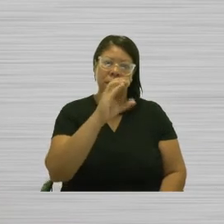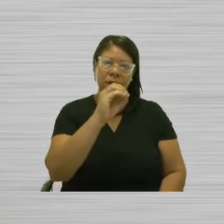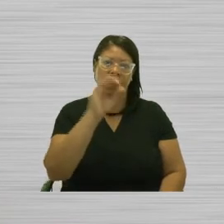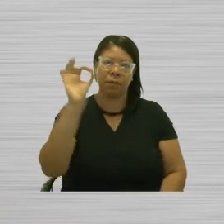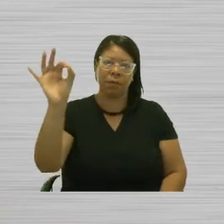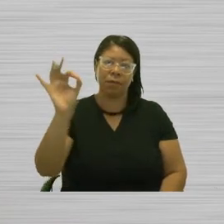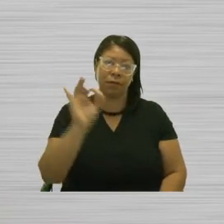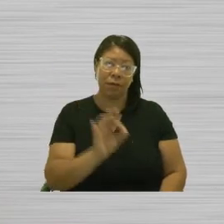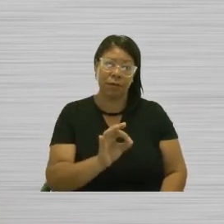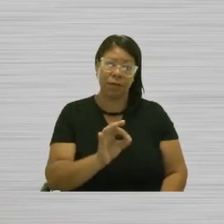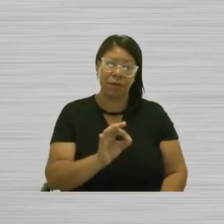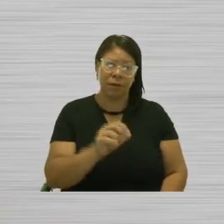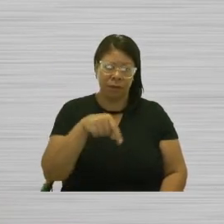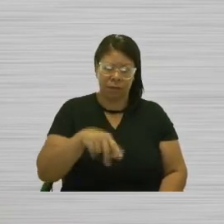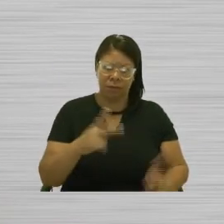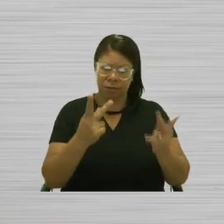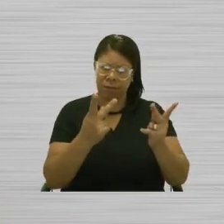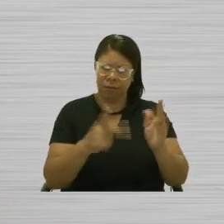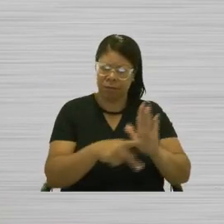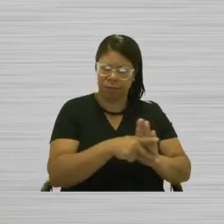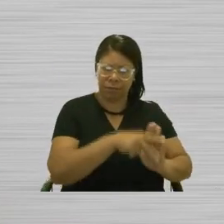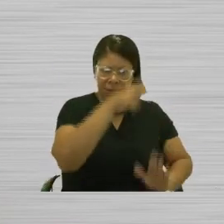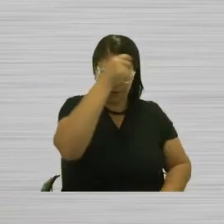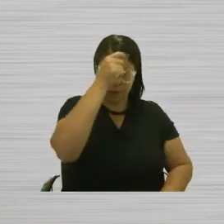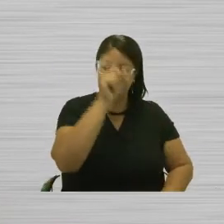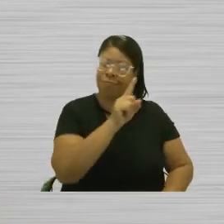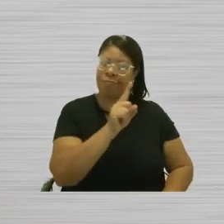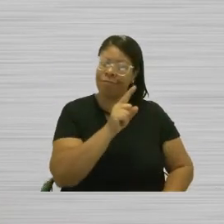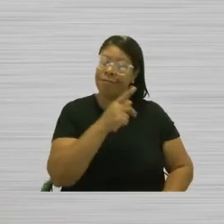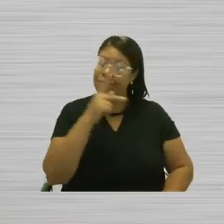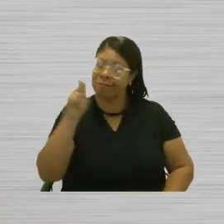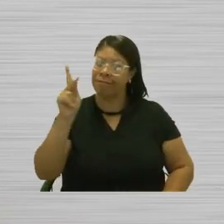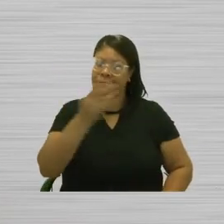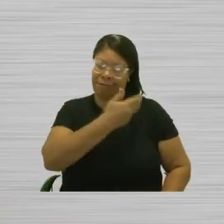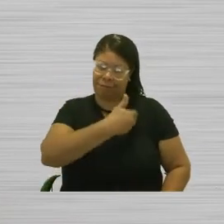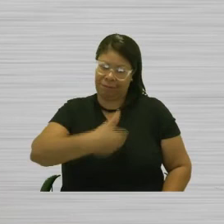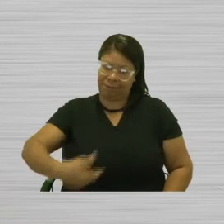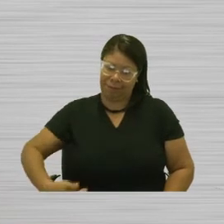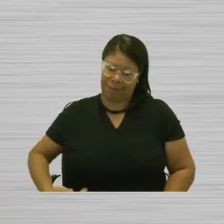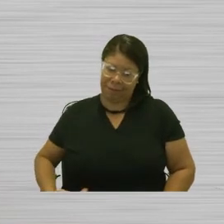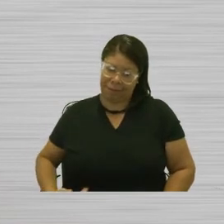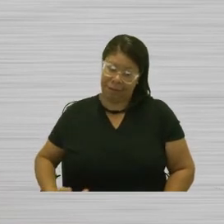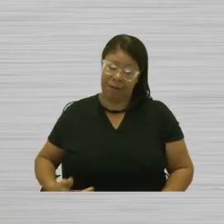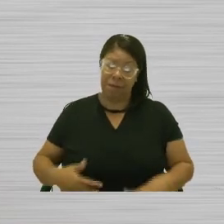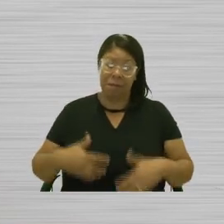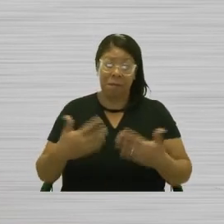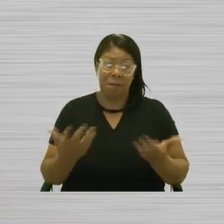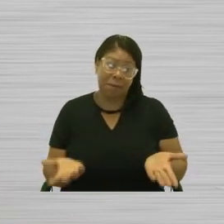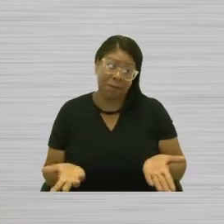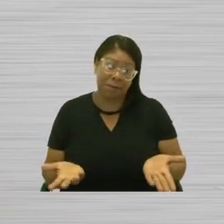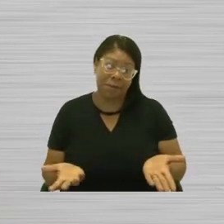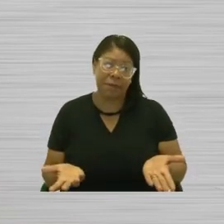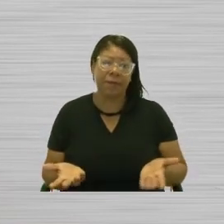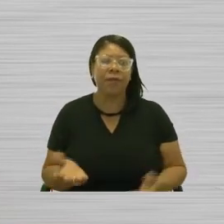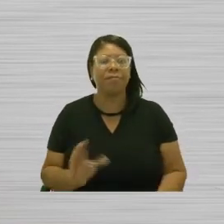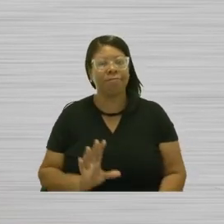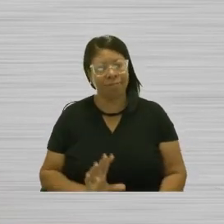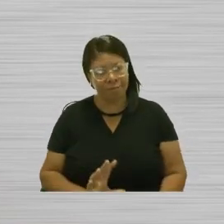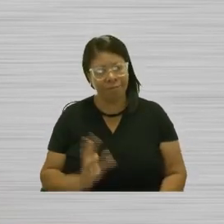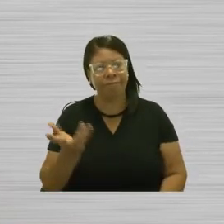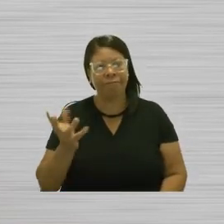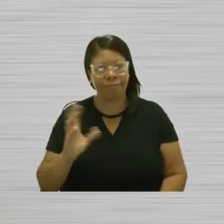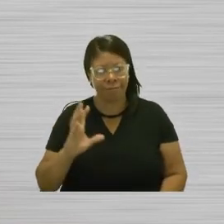para o Estado, porque trata-se da alta complexidade. Mas, infelizmente, essas ações são